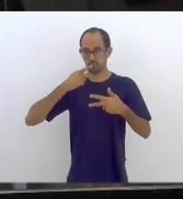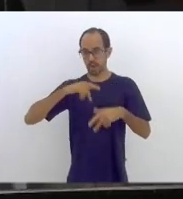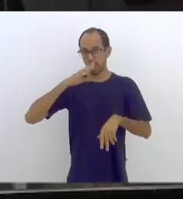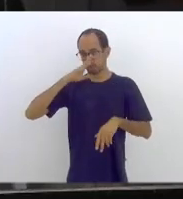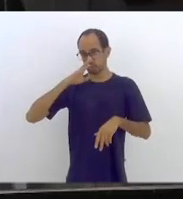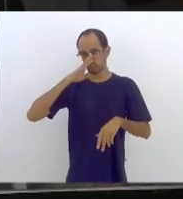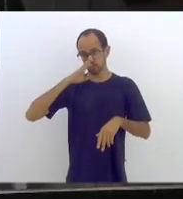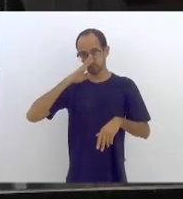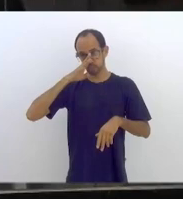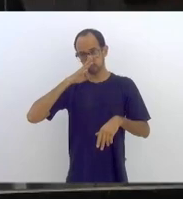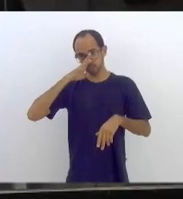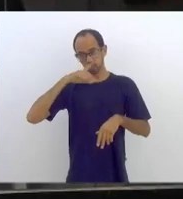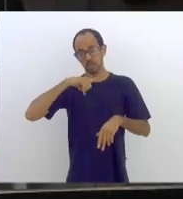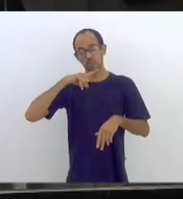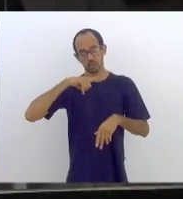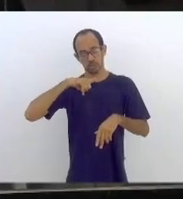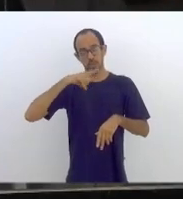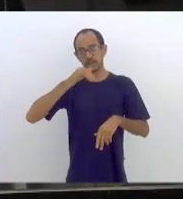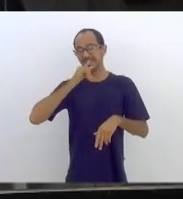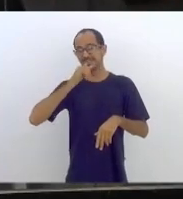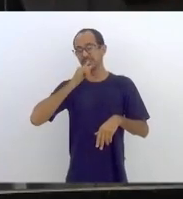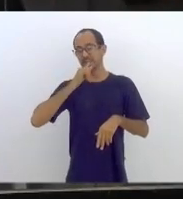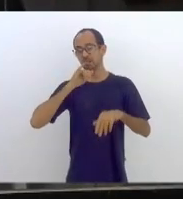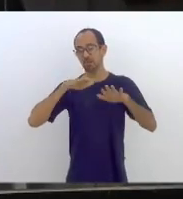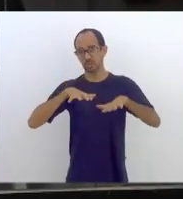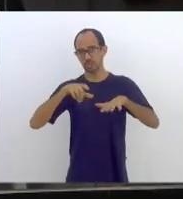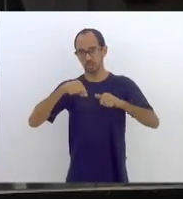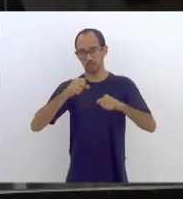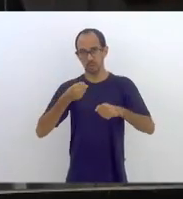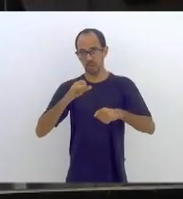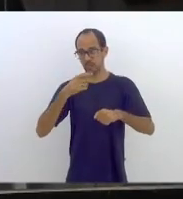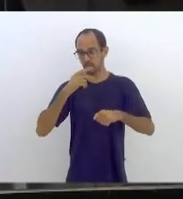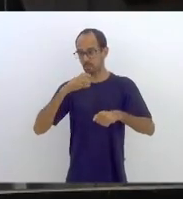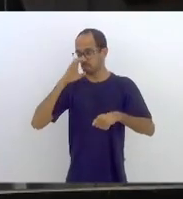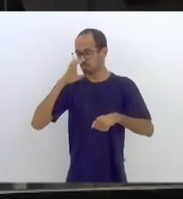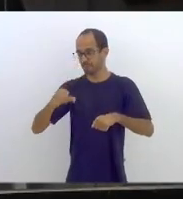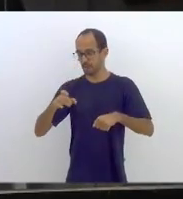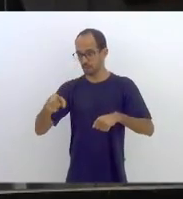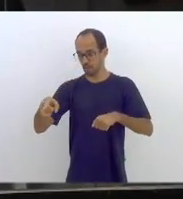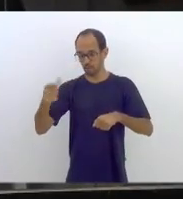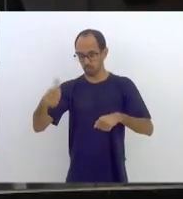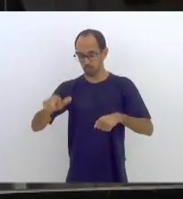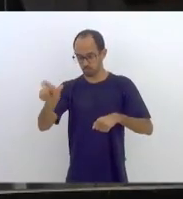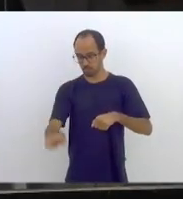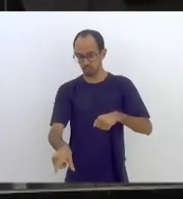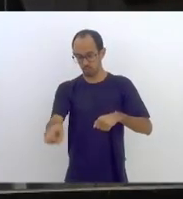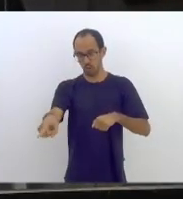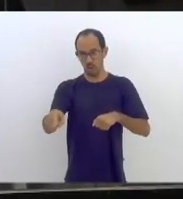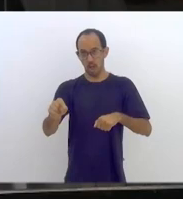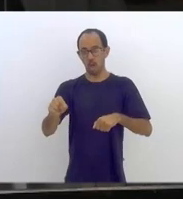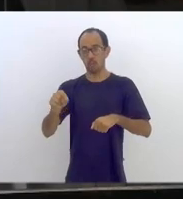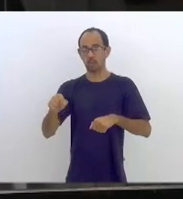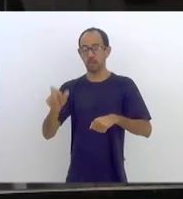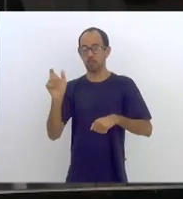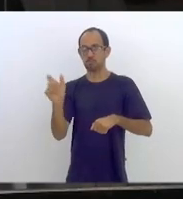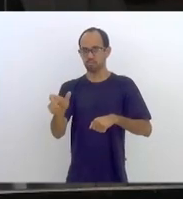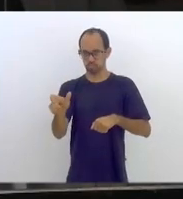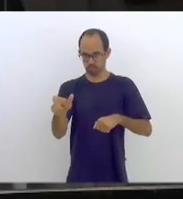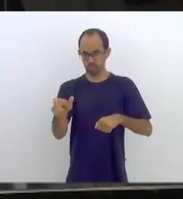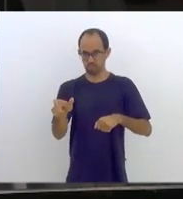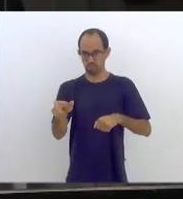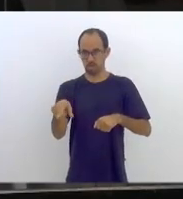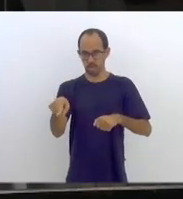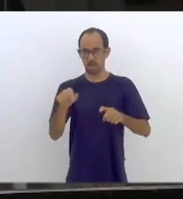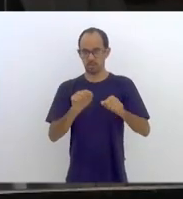inúmeros exemplos desses Quando ofende alguém ainda que ofenda alguém ele faz isso